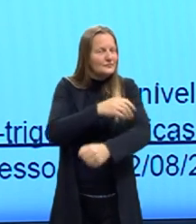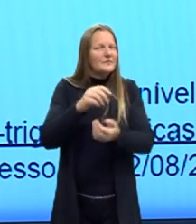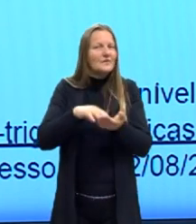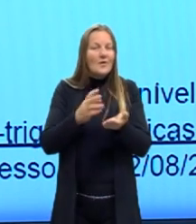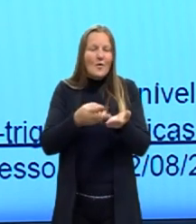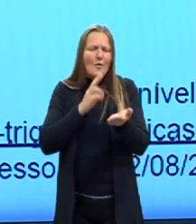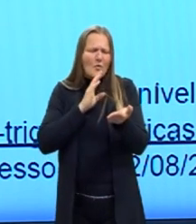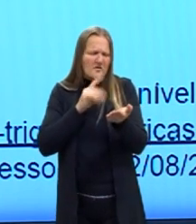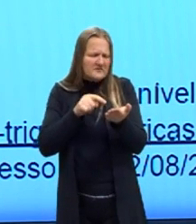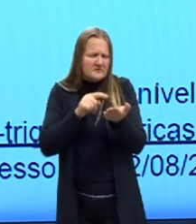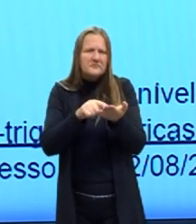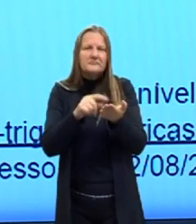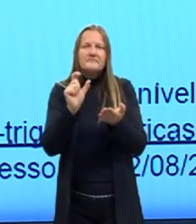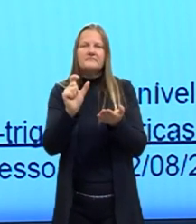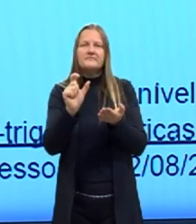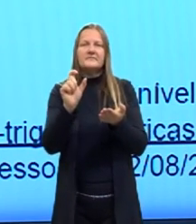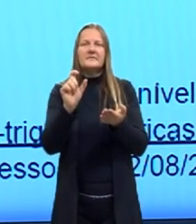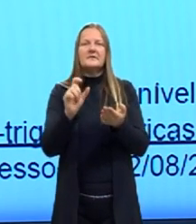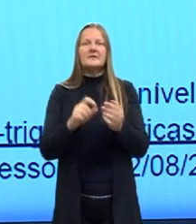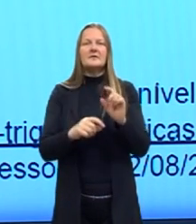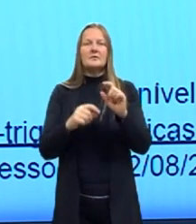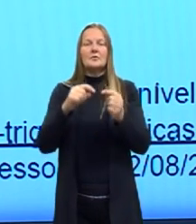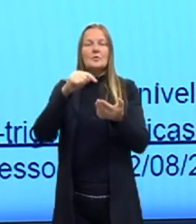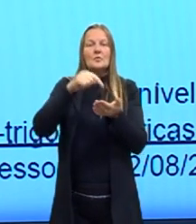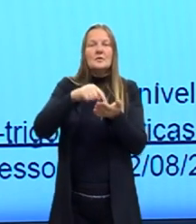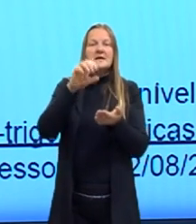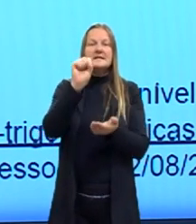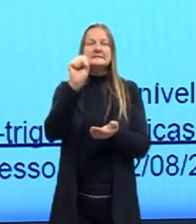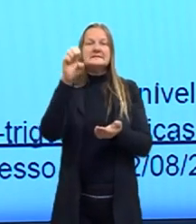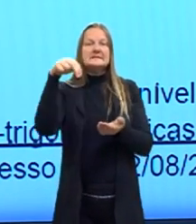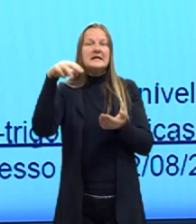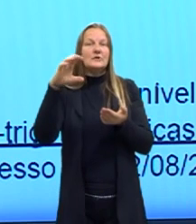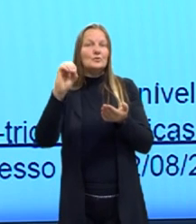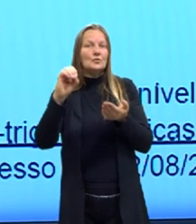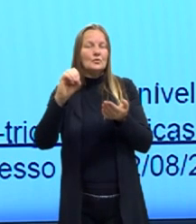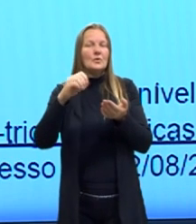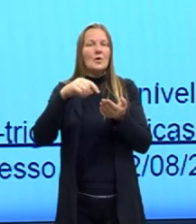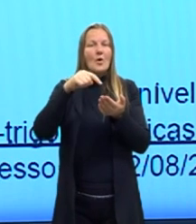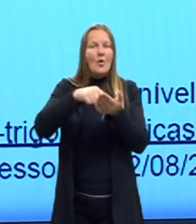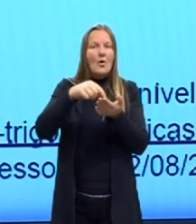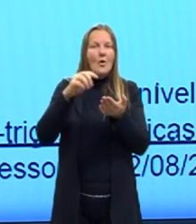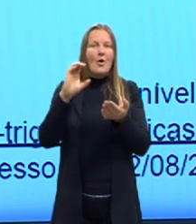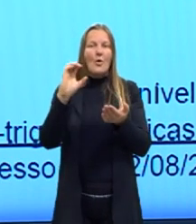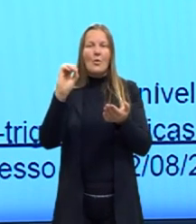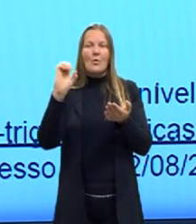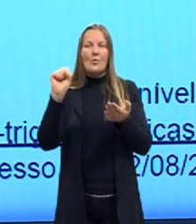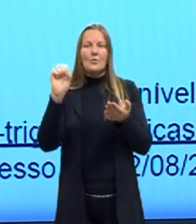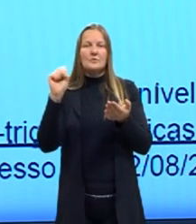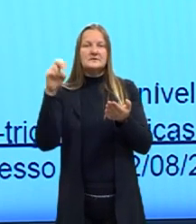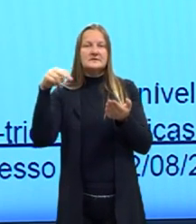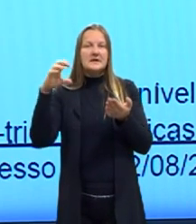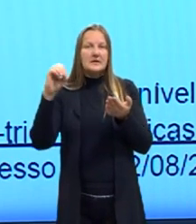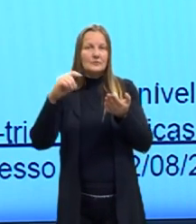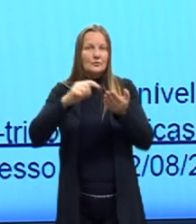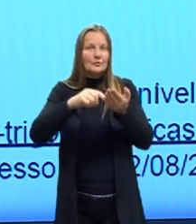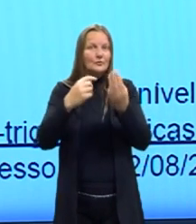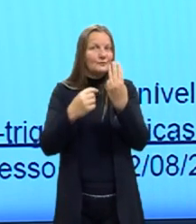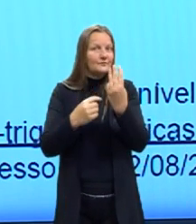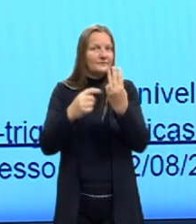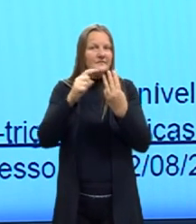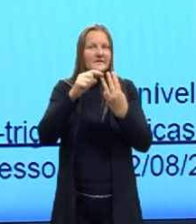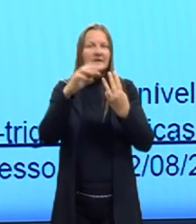reconhecer são eles o botão do Seno do Cosseno e da tangente nós temos também